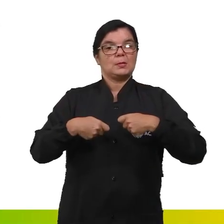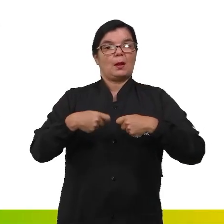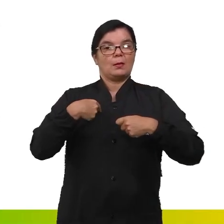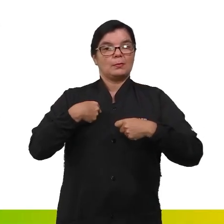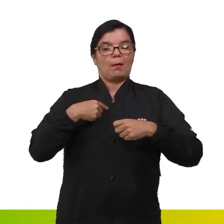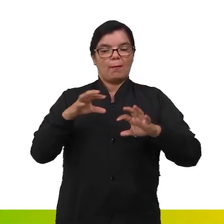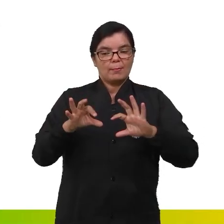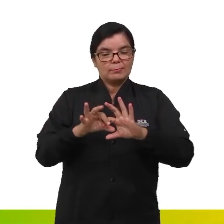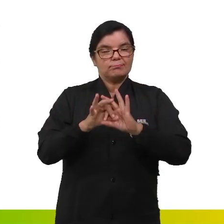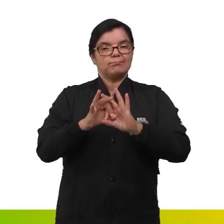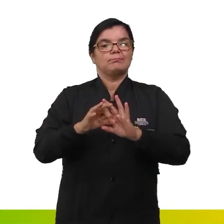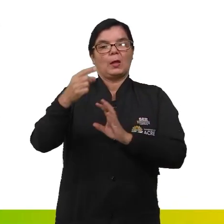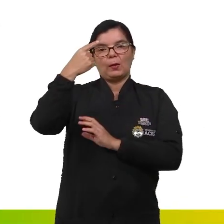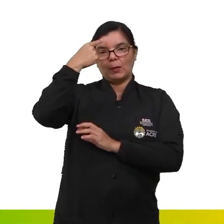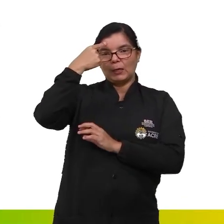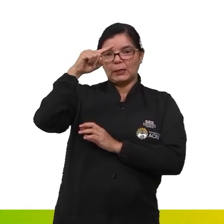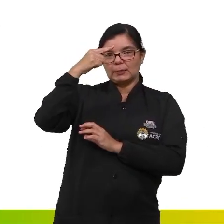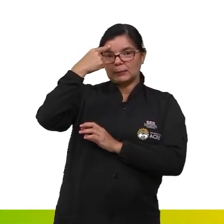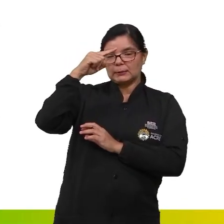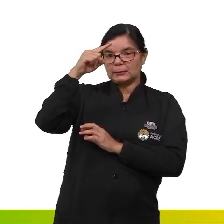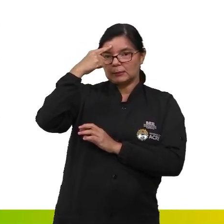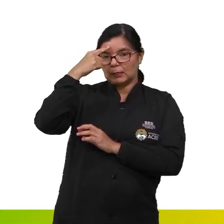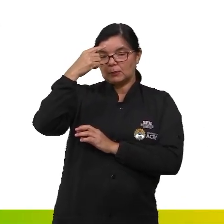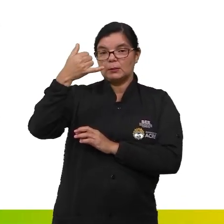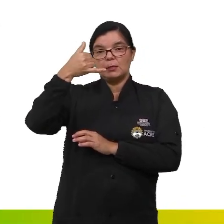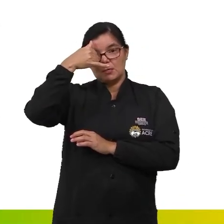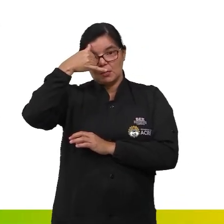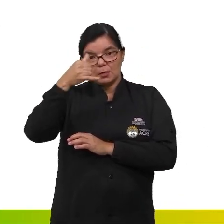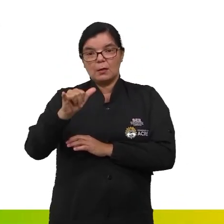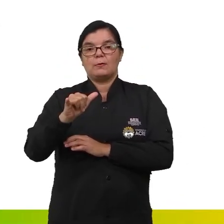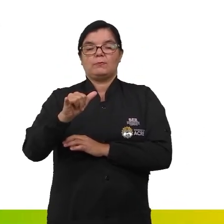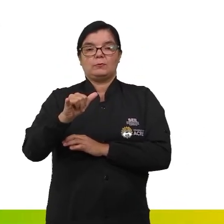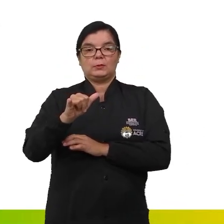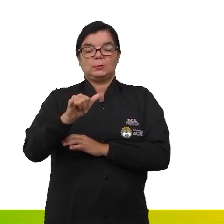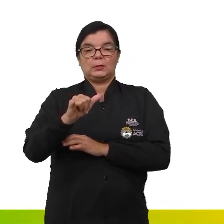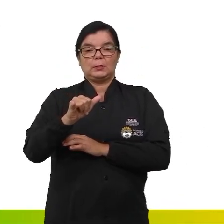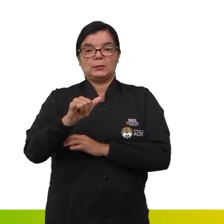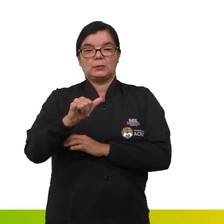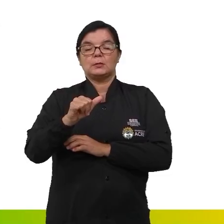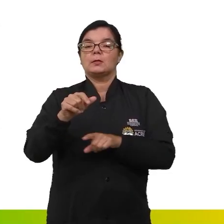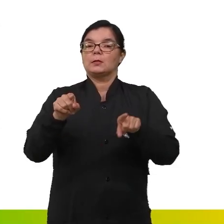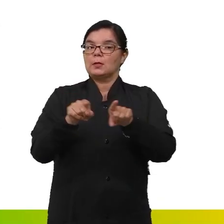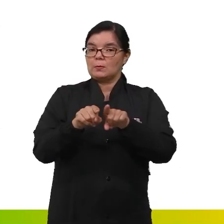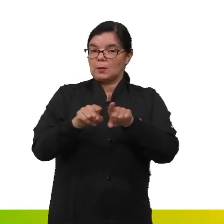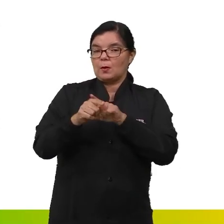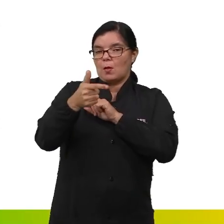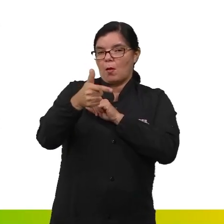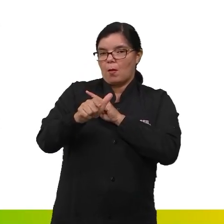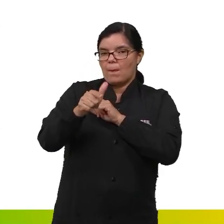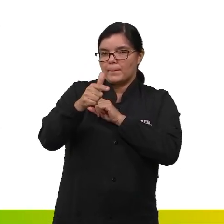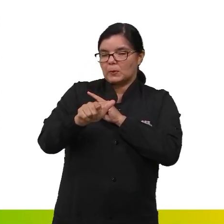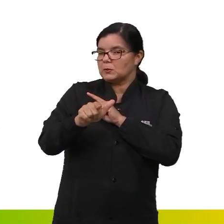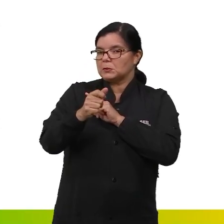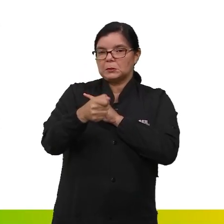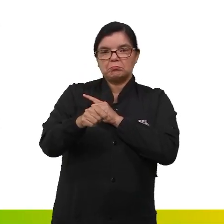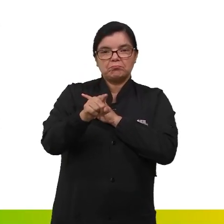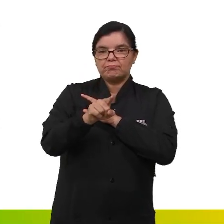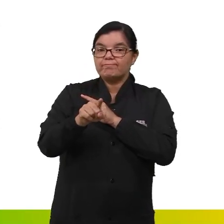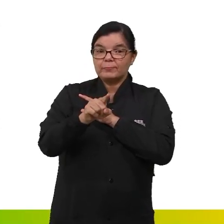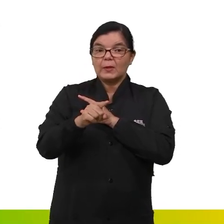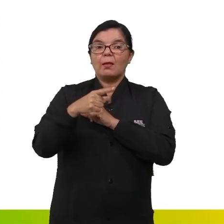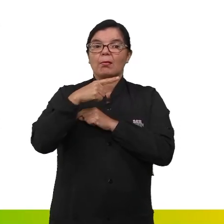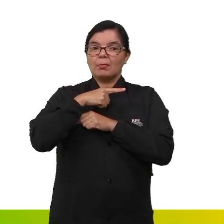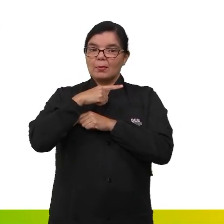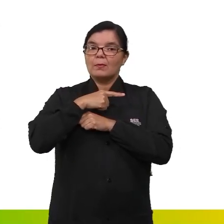para estabelecer uma conexão entre ideias. Então, evitando aí as repetições